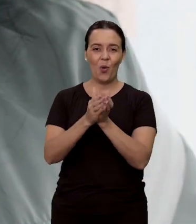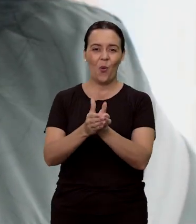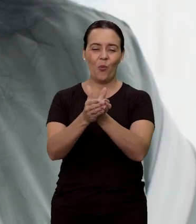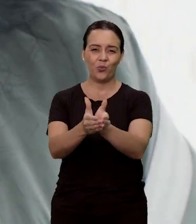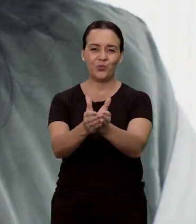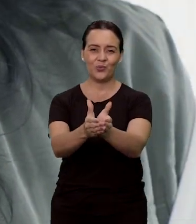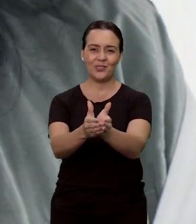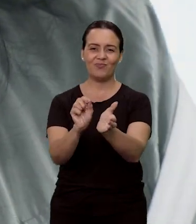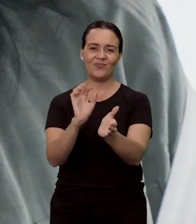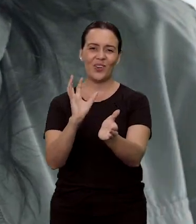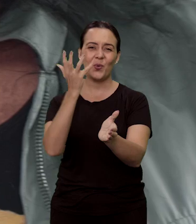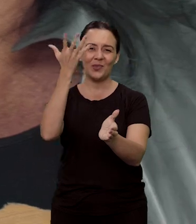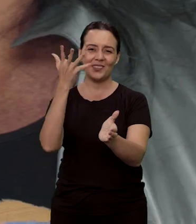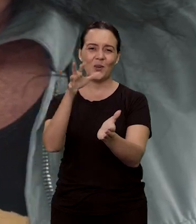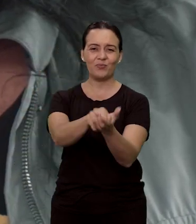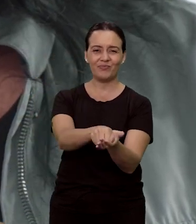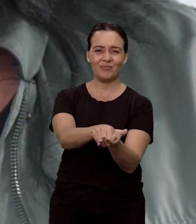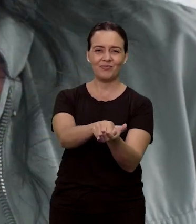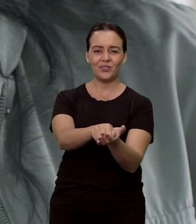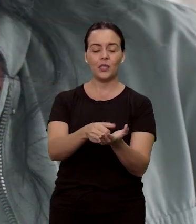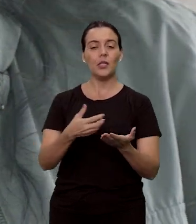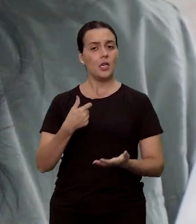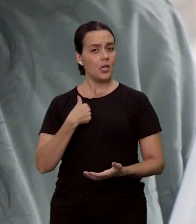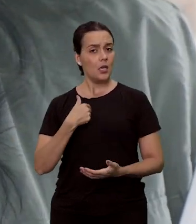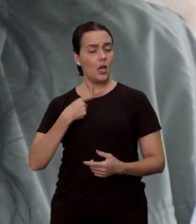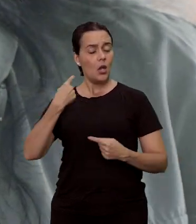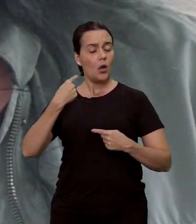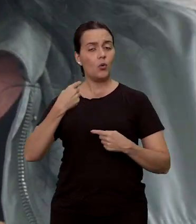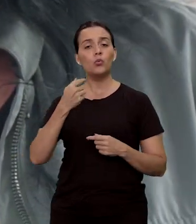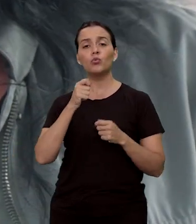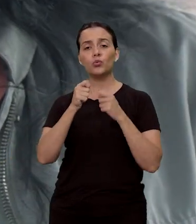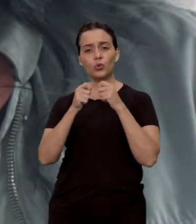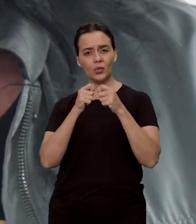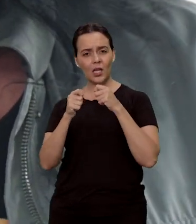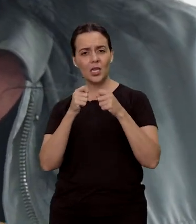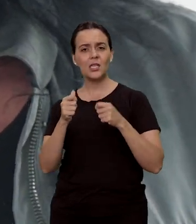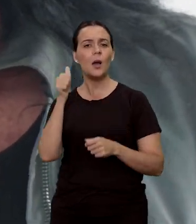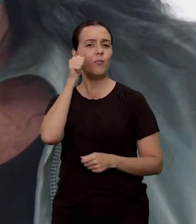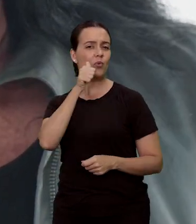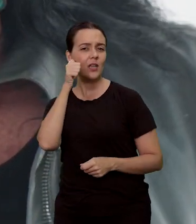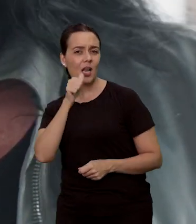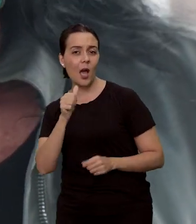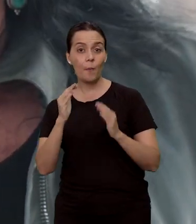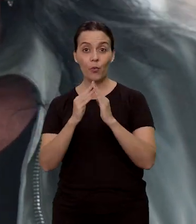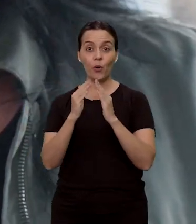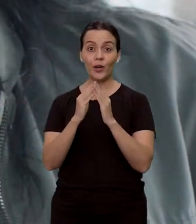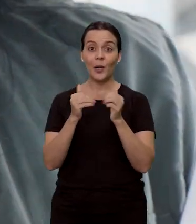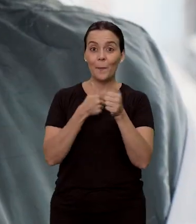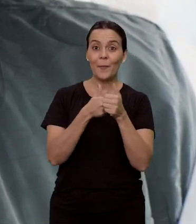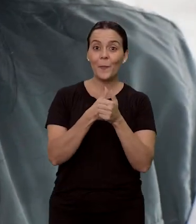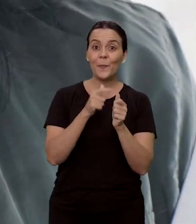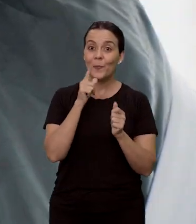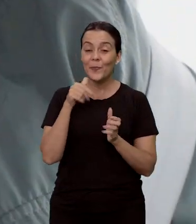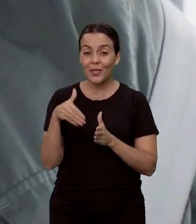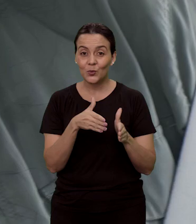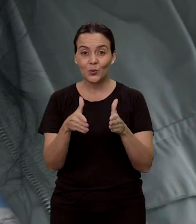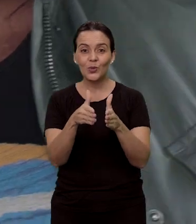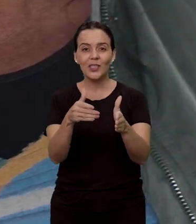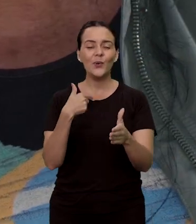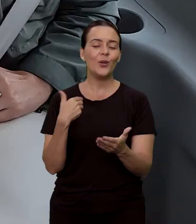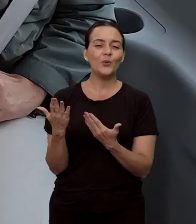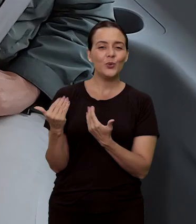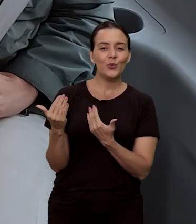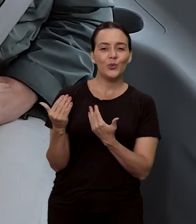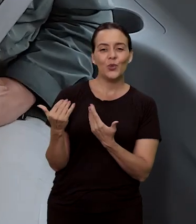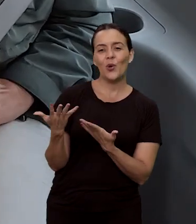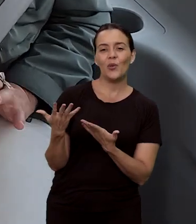né? E eu, como jornalista, mulher, ribeirinha, uma jovem